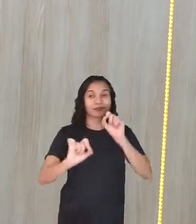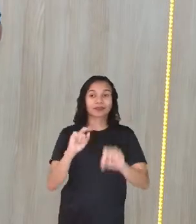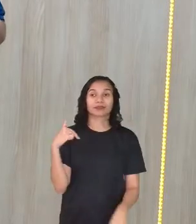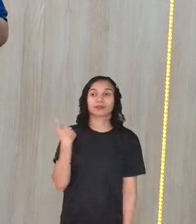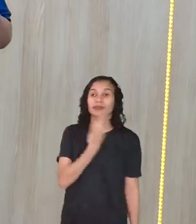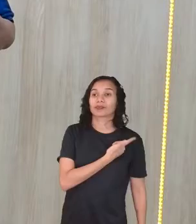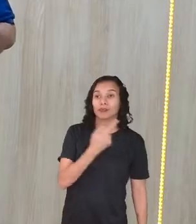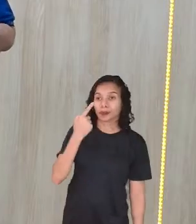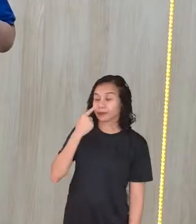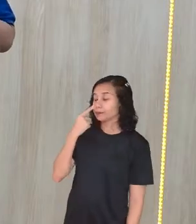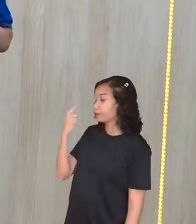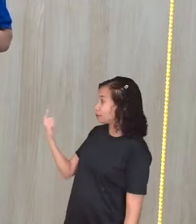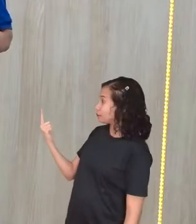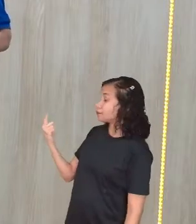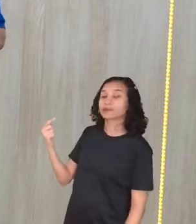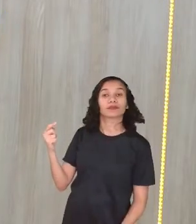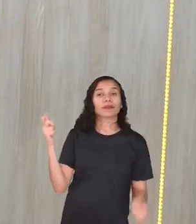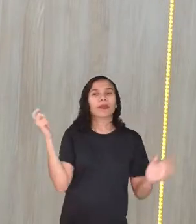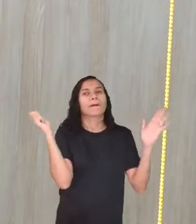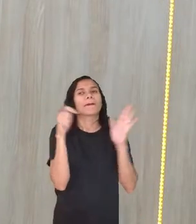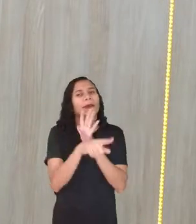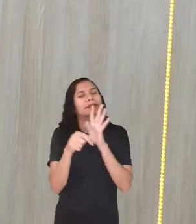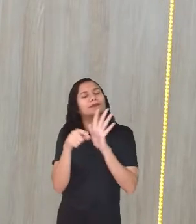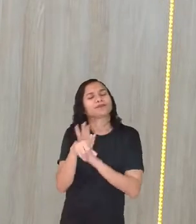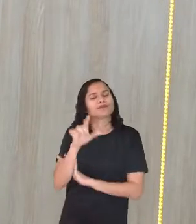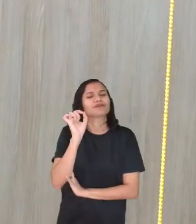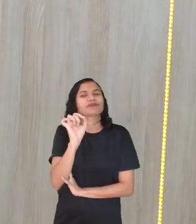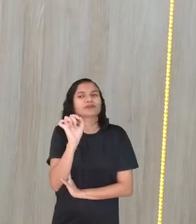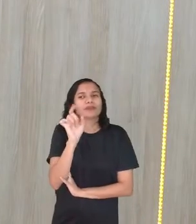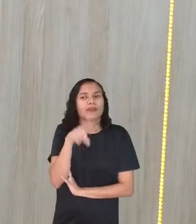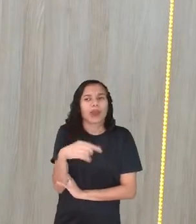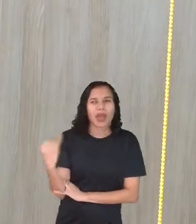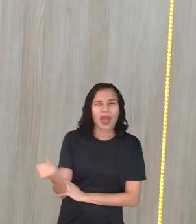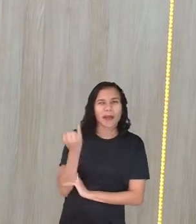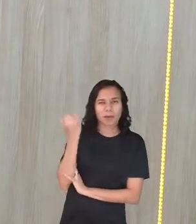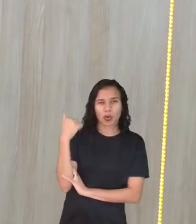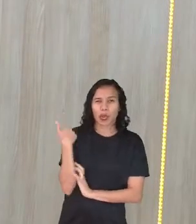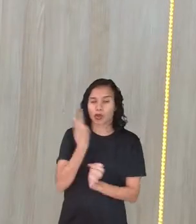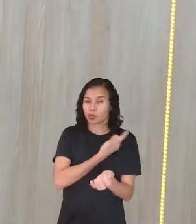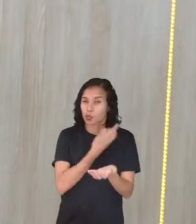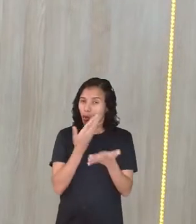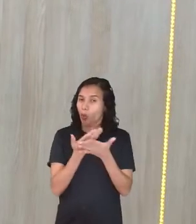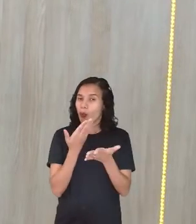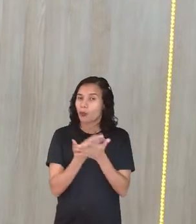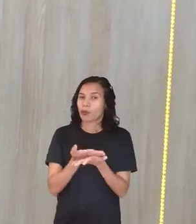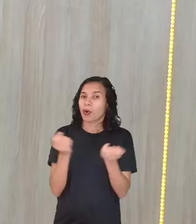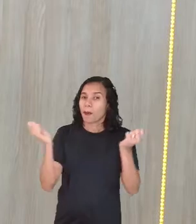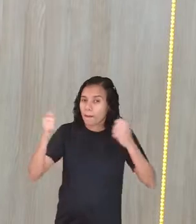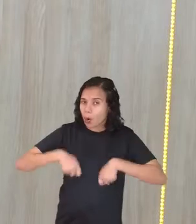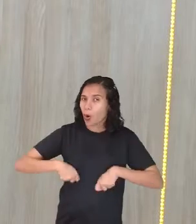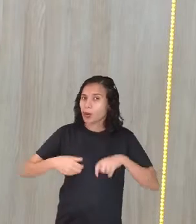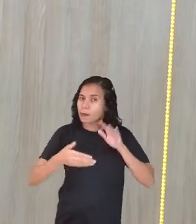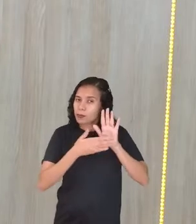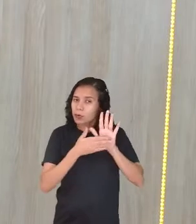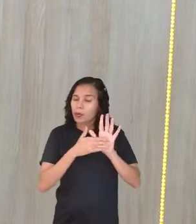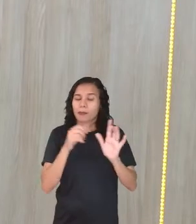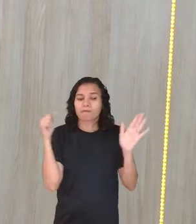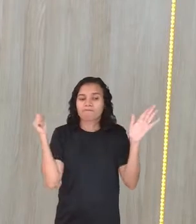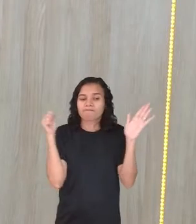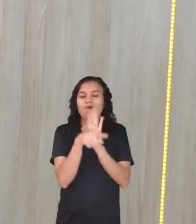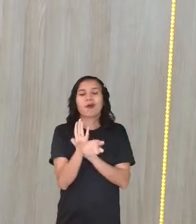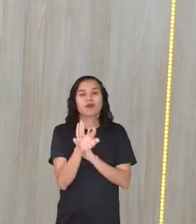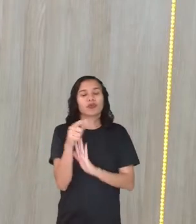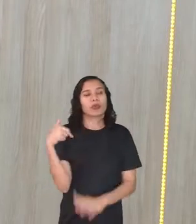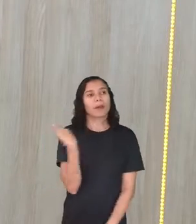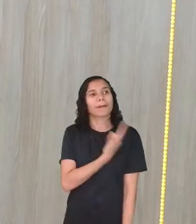temos? Vamos aí a esse questionamento. É muito importante, quando a gente está estudando, a gente possa proporcionar aí uma pergunta